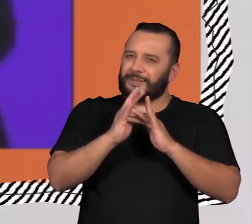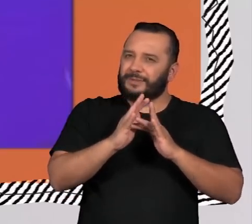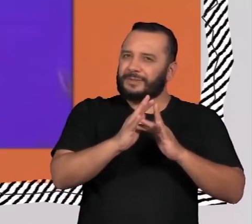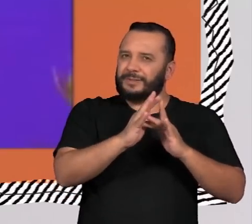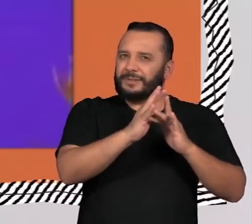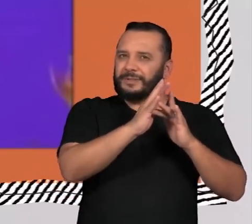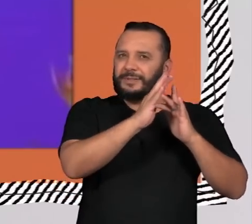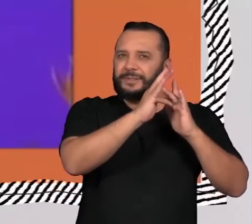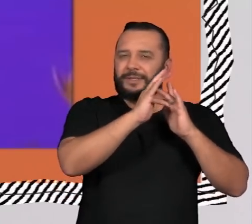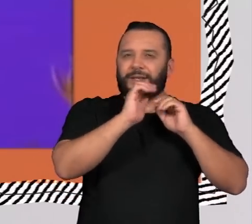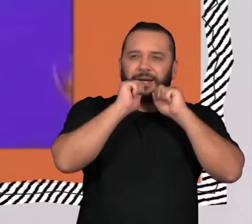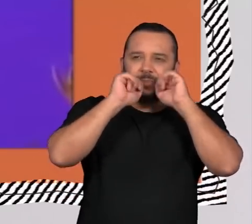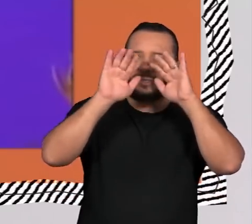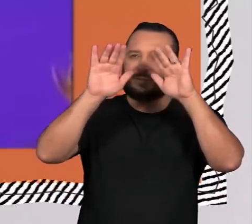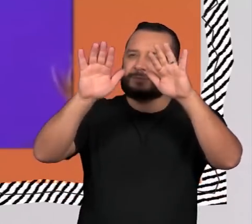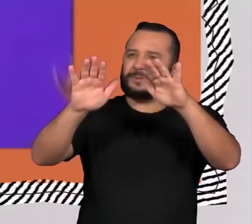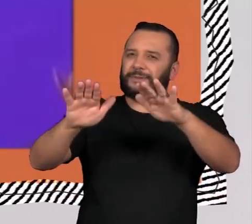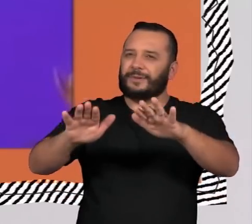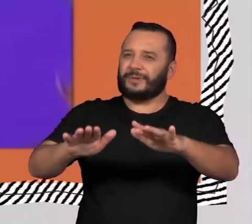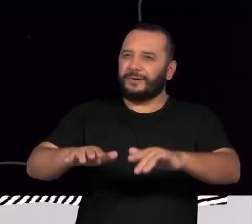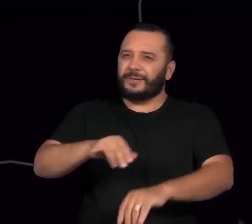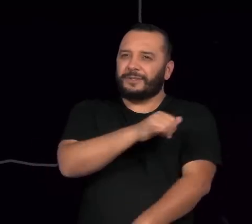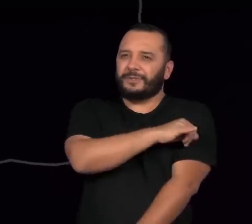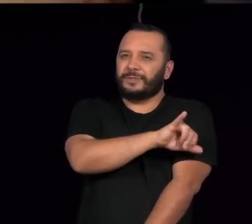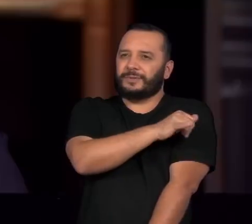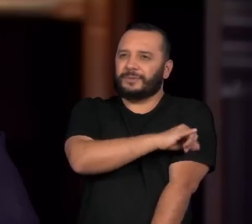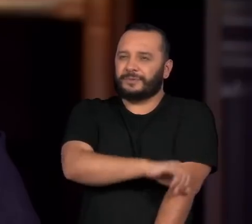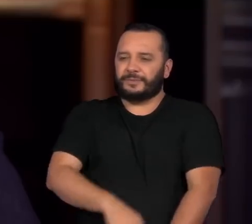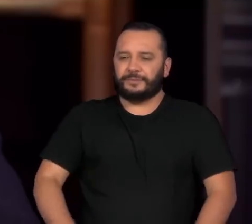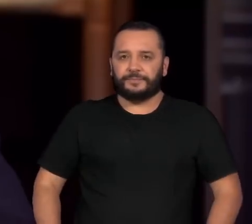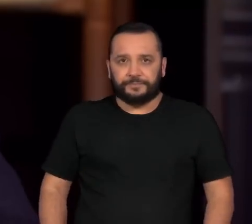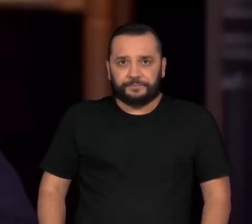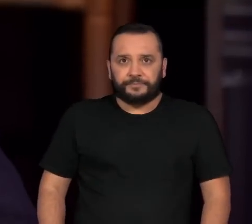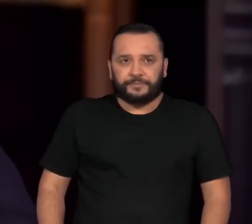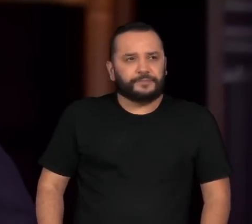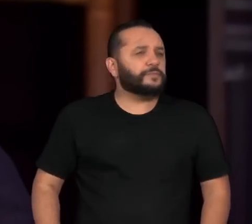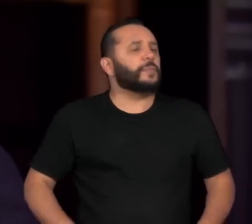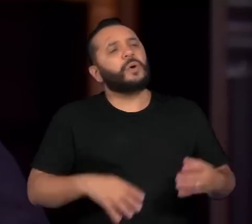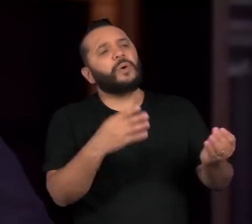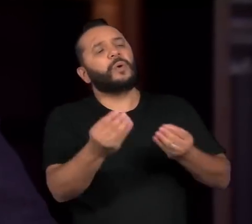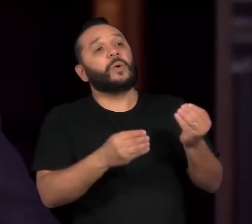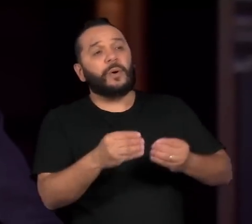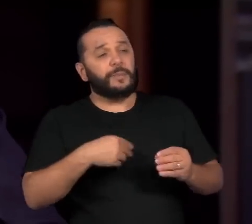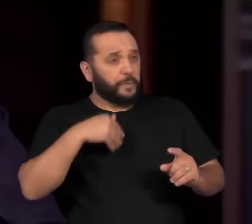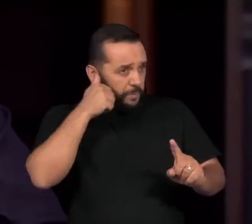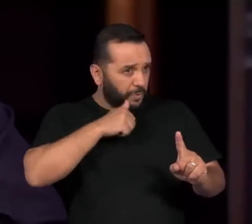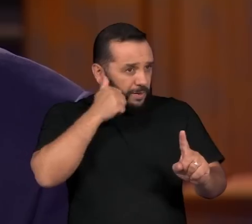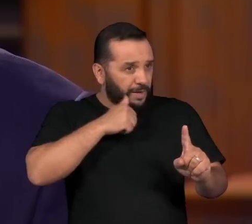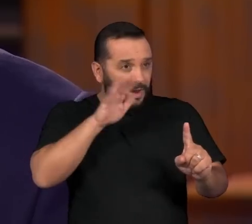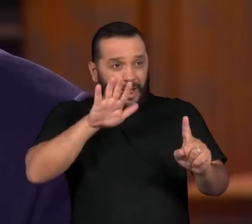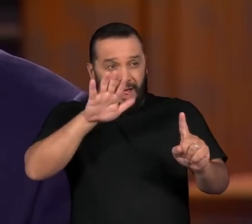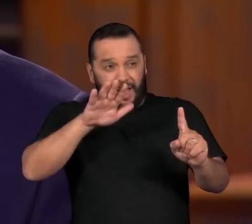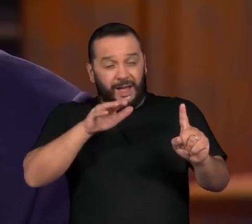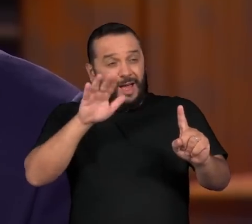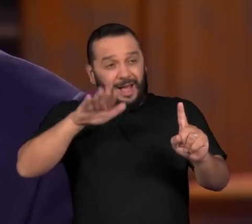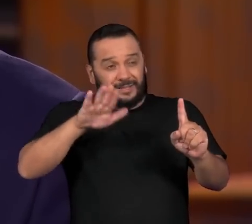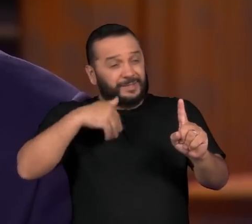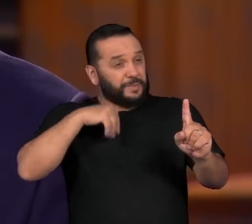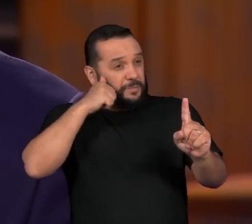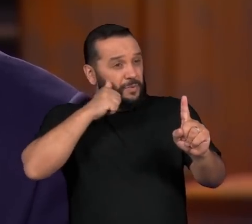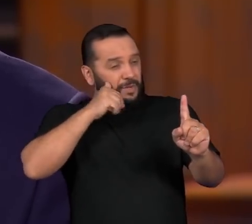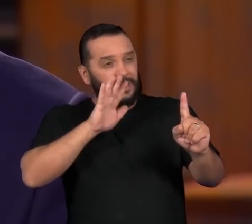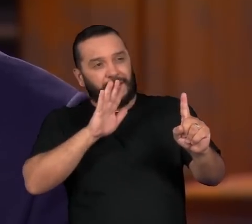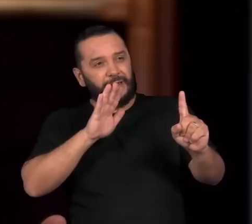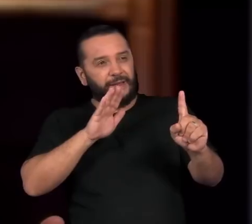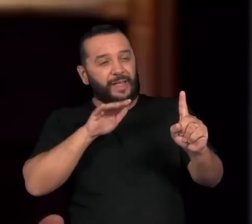abençoa o Rio de Janeiro. Como que você lida com assédio feminino? Olha, Não